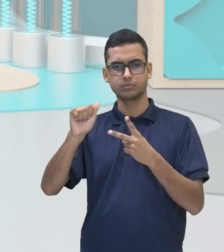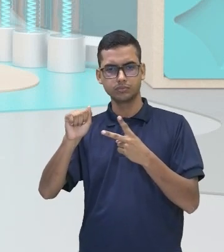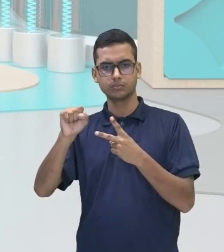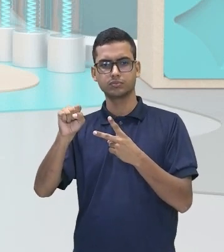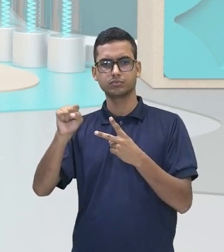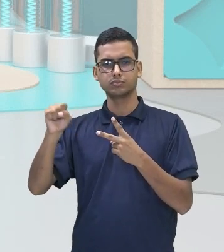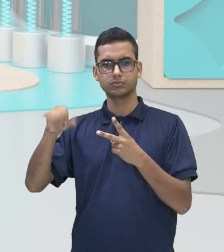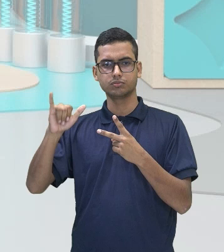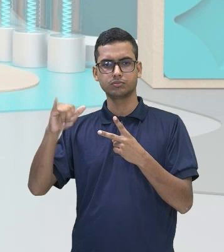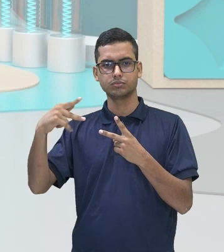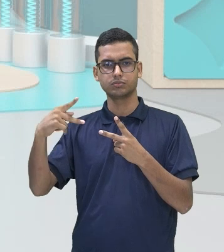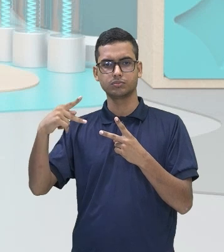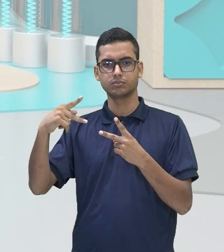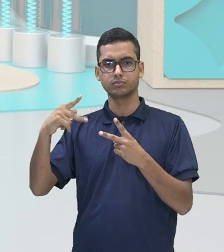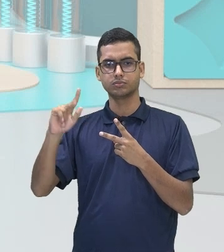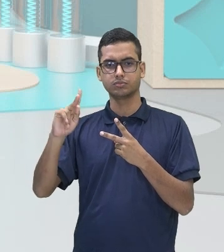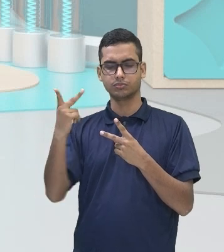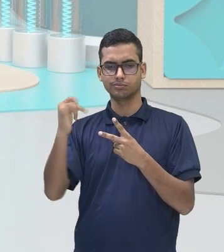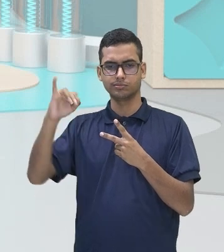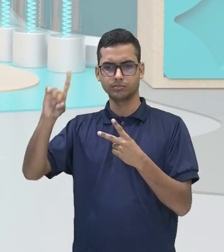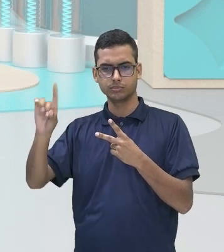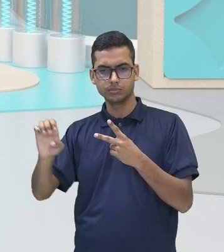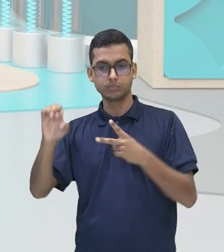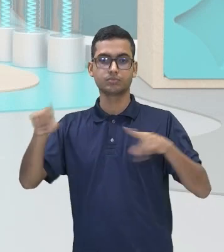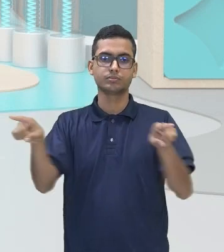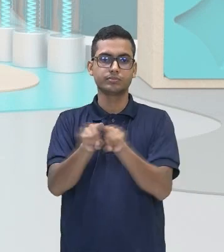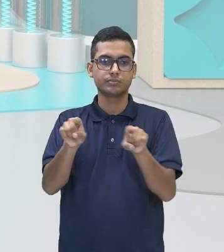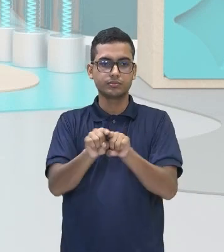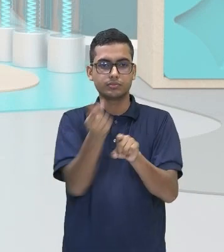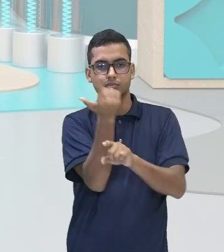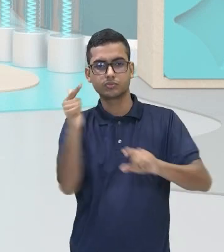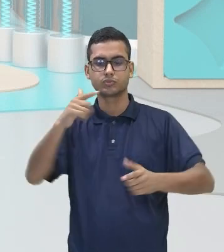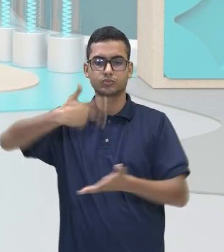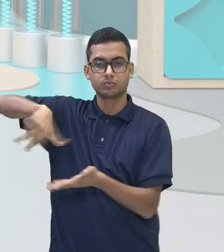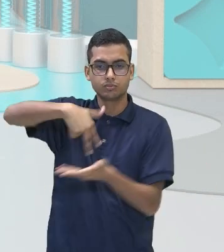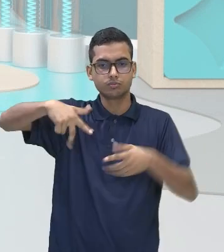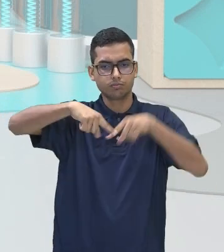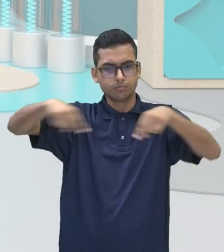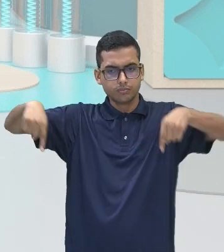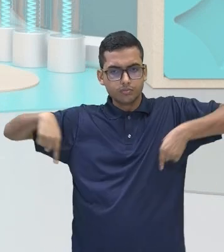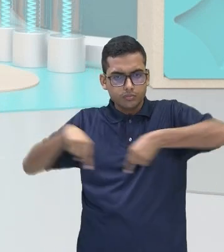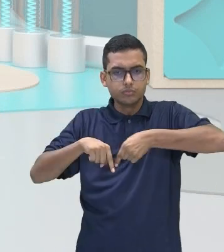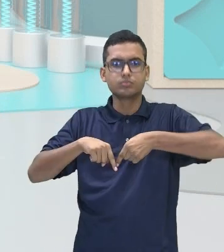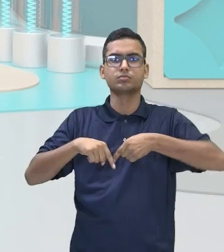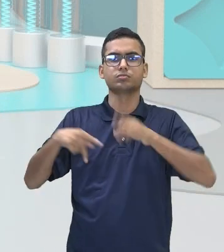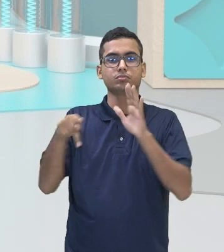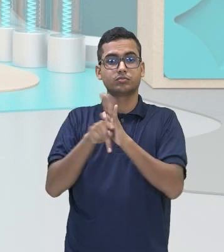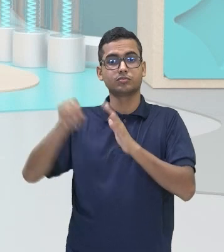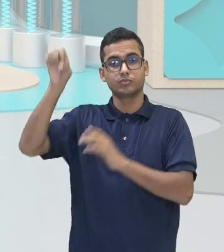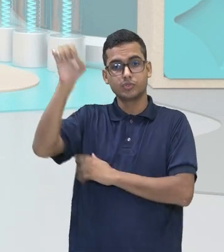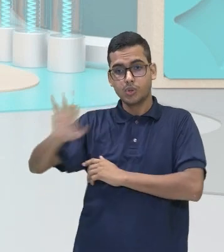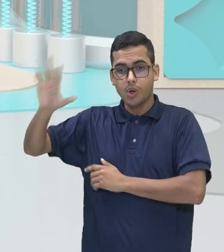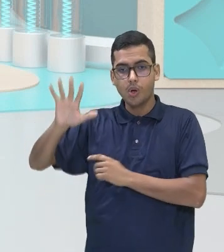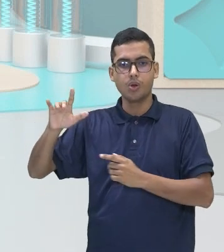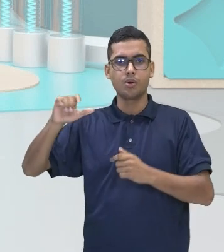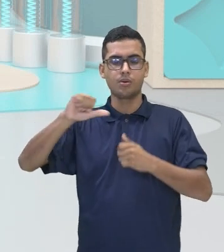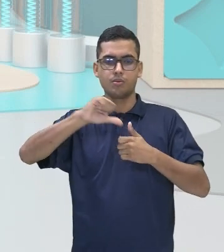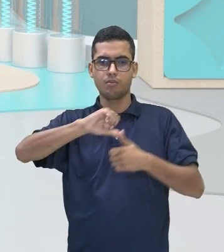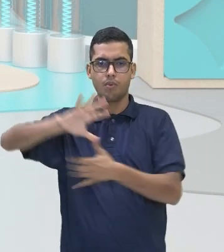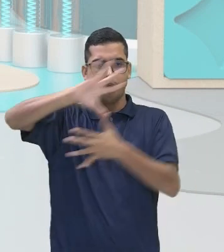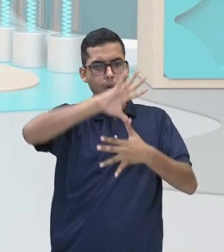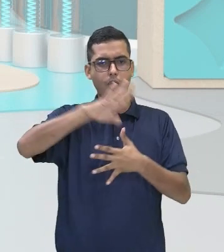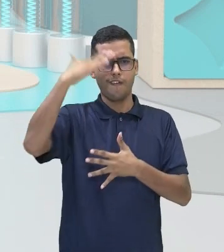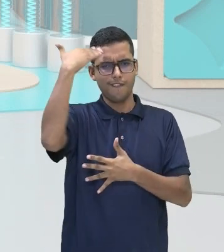sucesso. E também as danças de salão, que foram popularizadas aí na Europa e América,